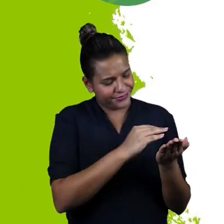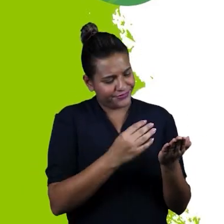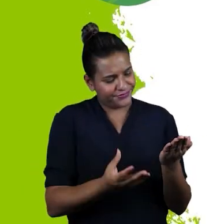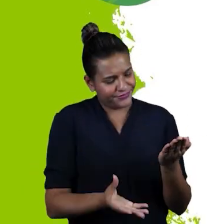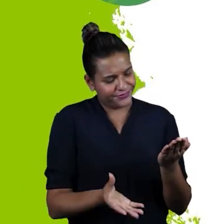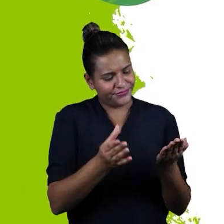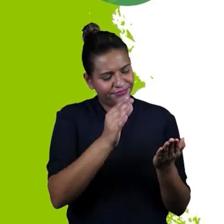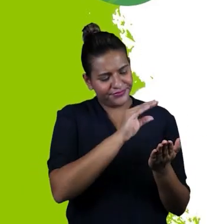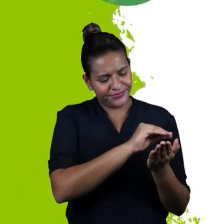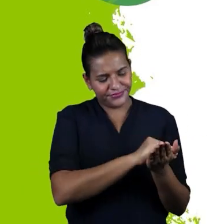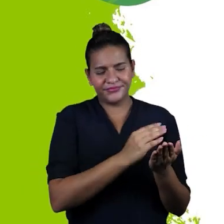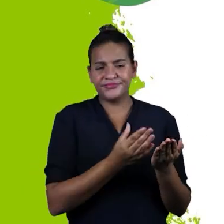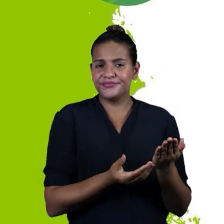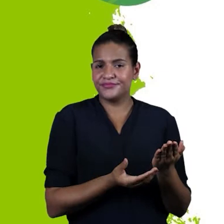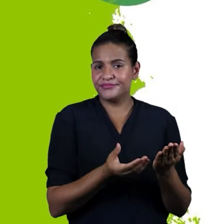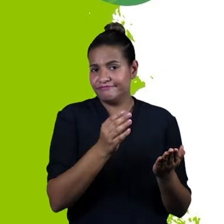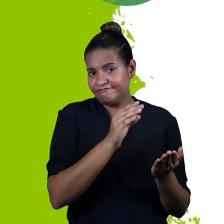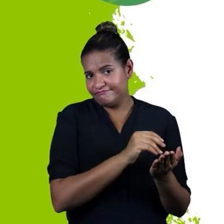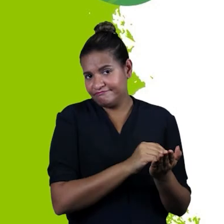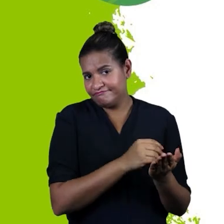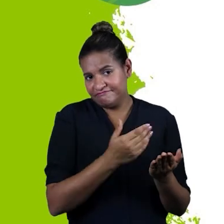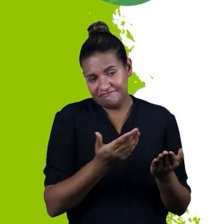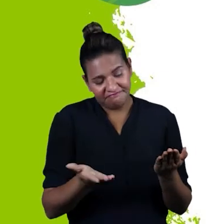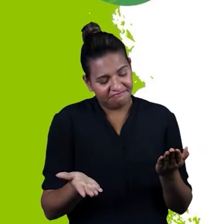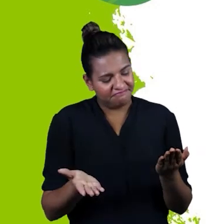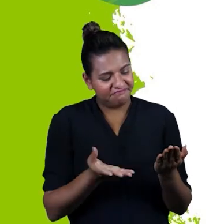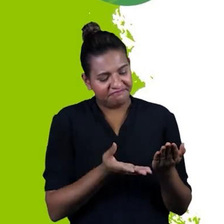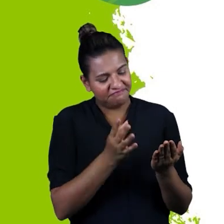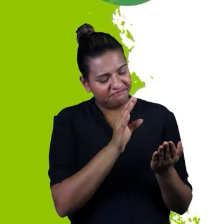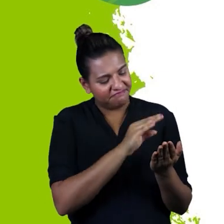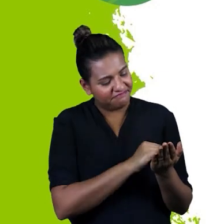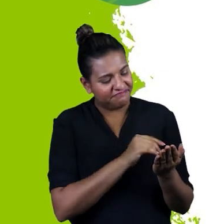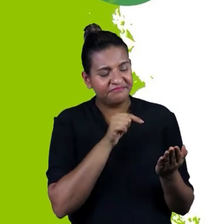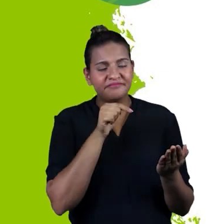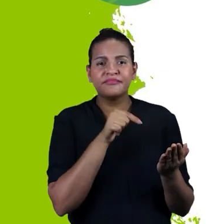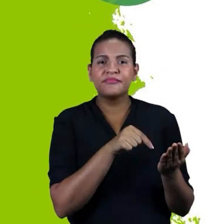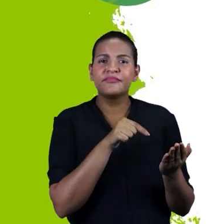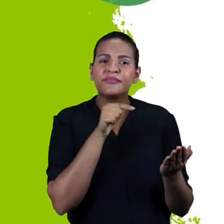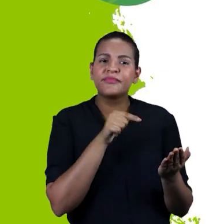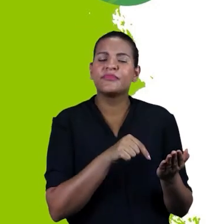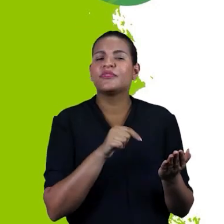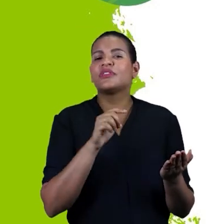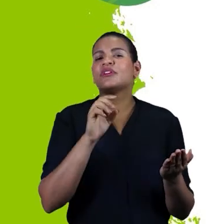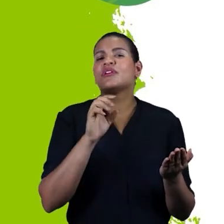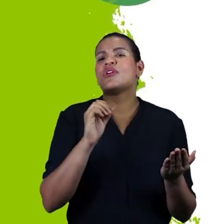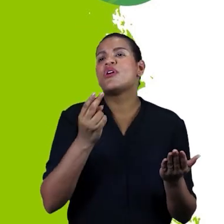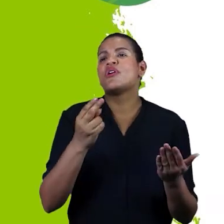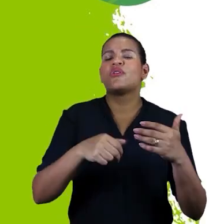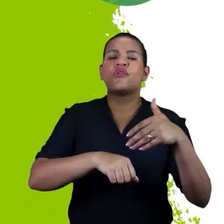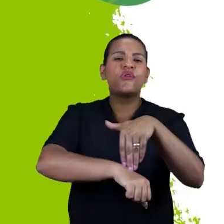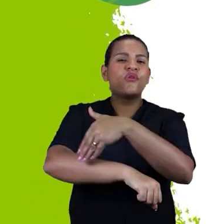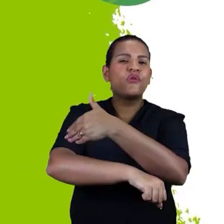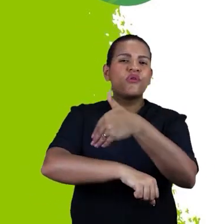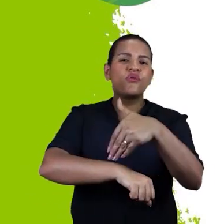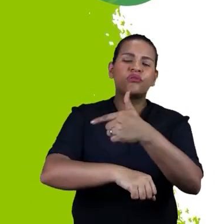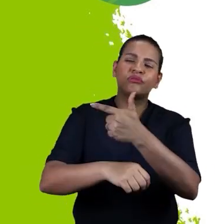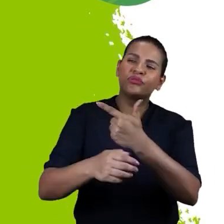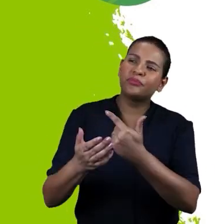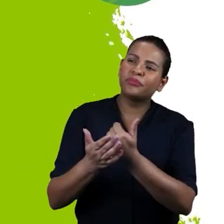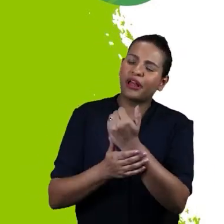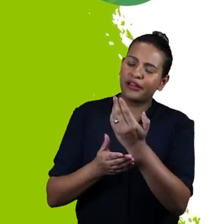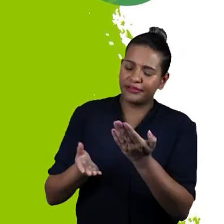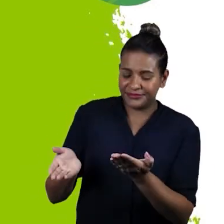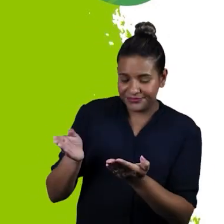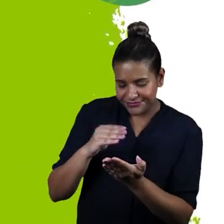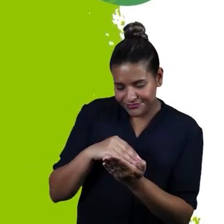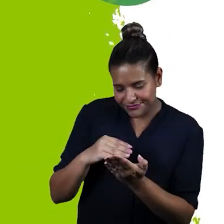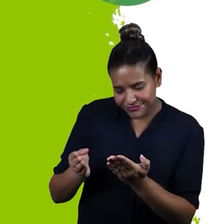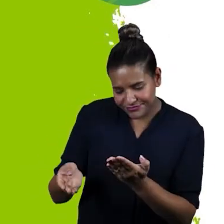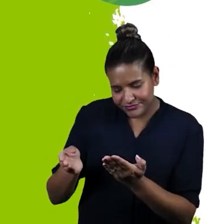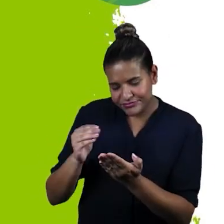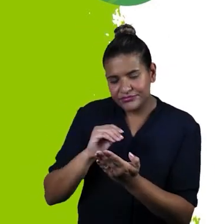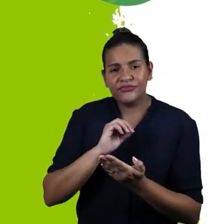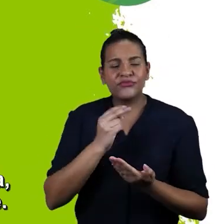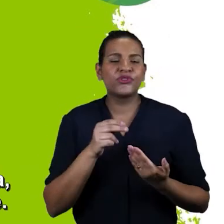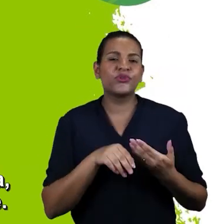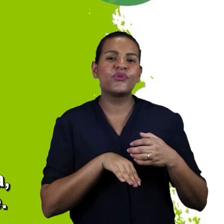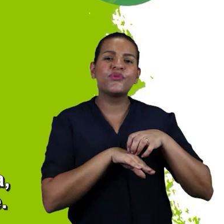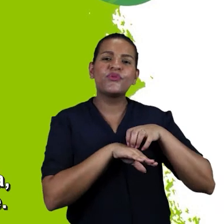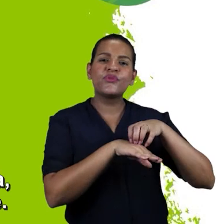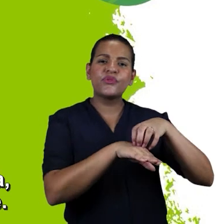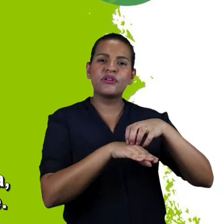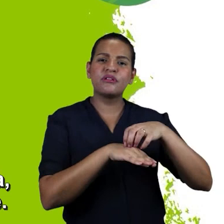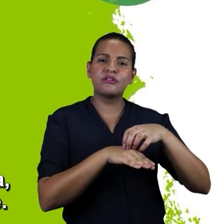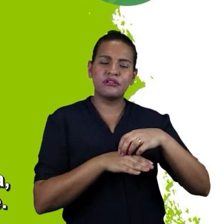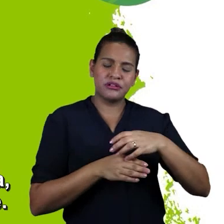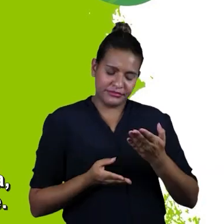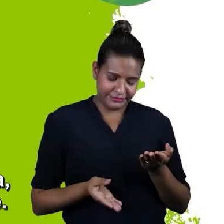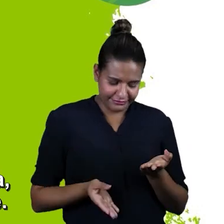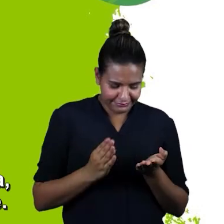jornal, ficar folheando, né? Uma questão física, às vezes sei lá, num veículo ou na rua mesmo,